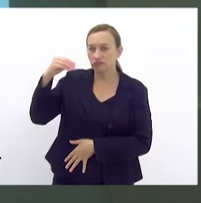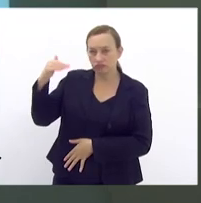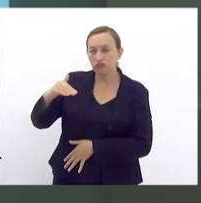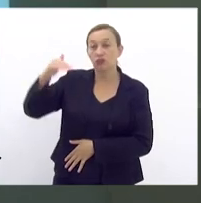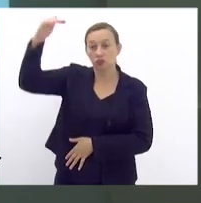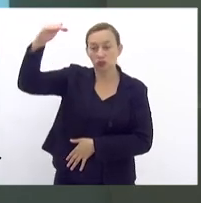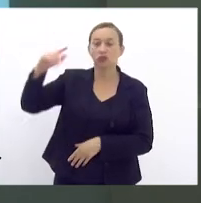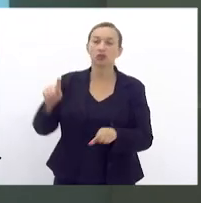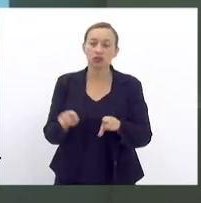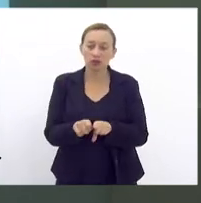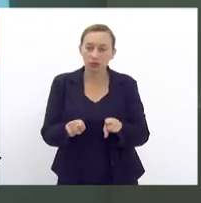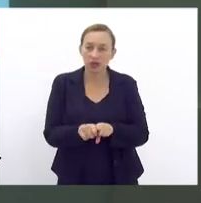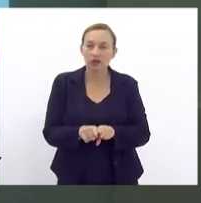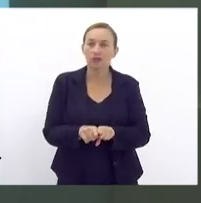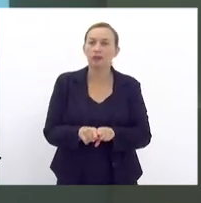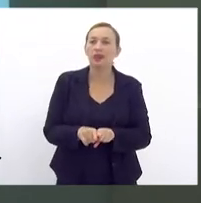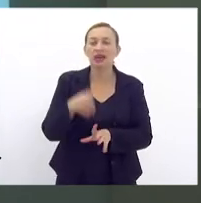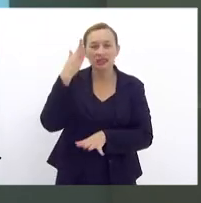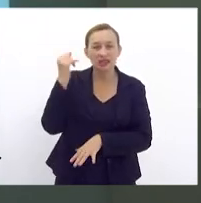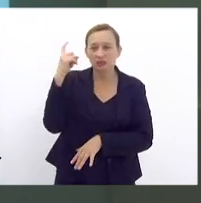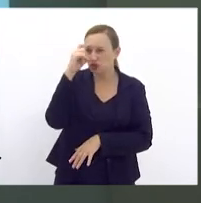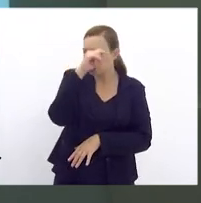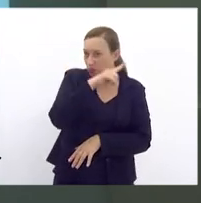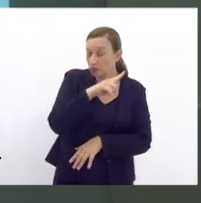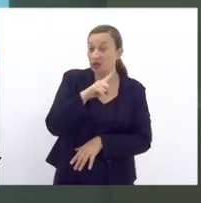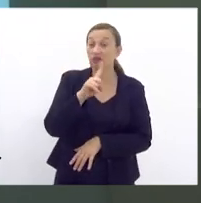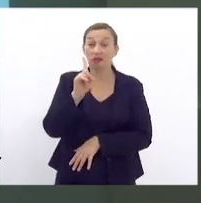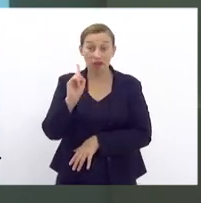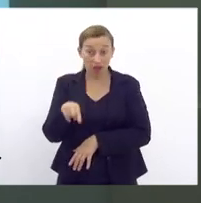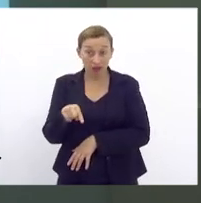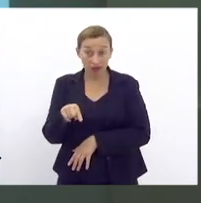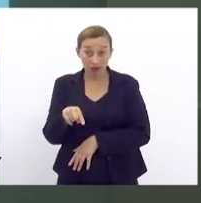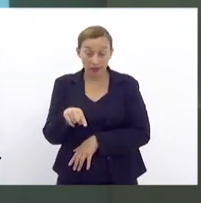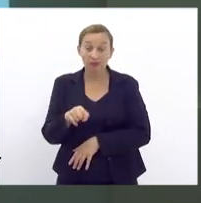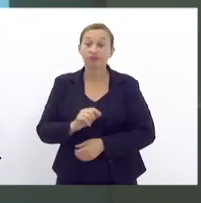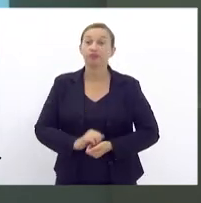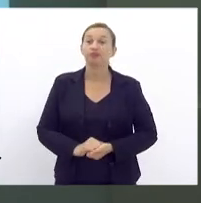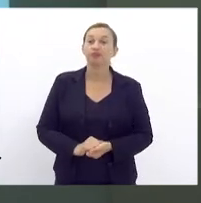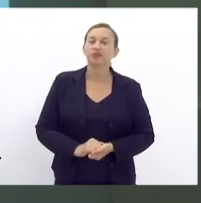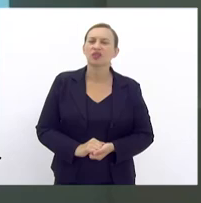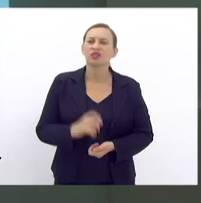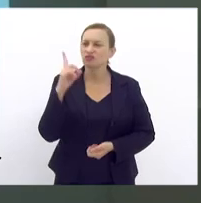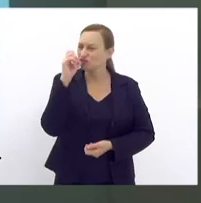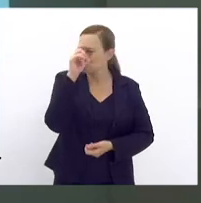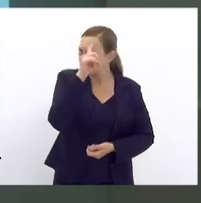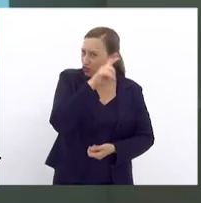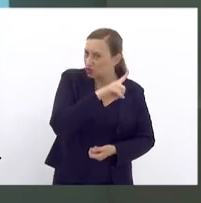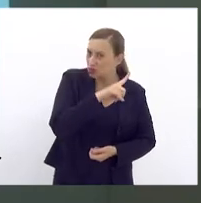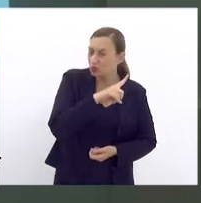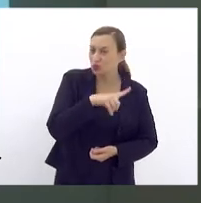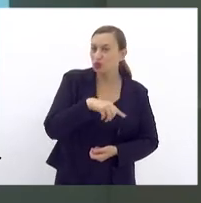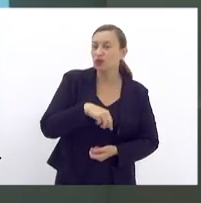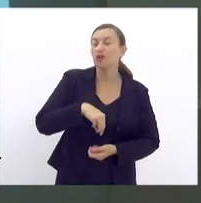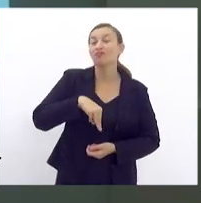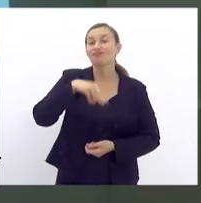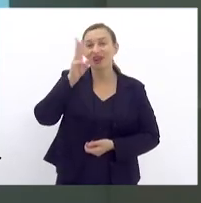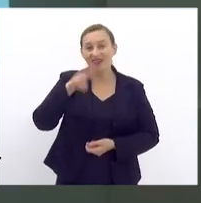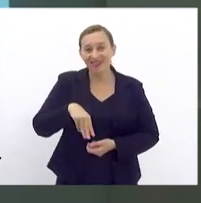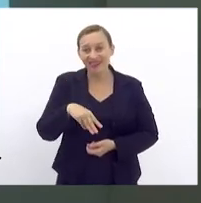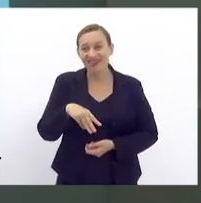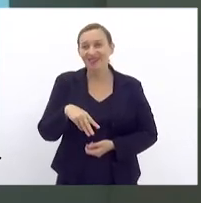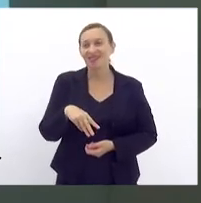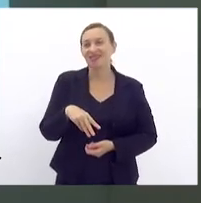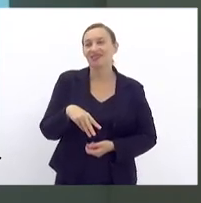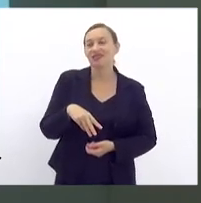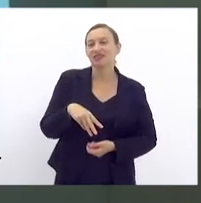né a gente já a gente sabe da dificuldade imensa que é muito difícil para quem já tem algum tipo de